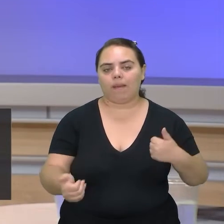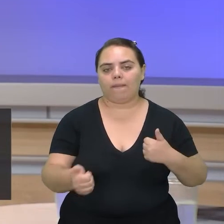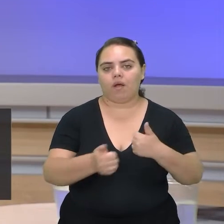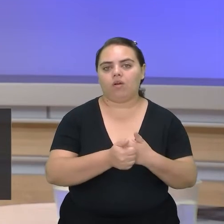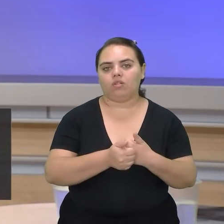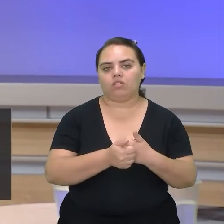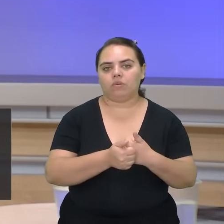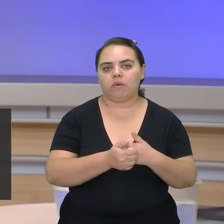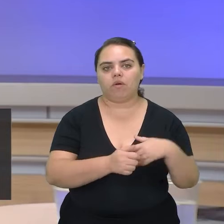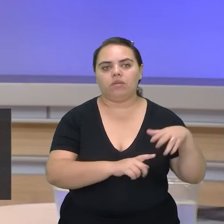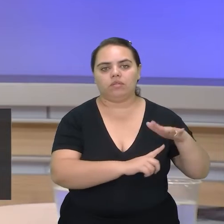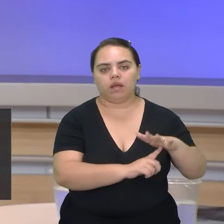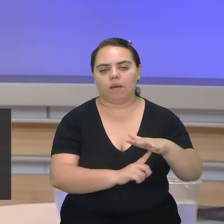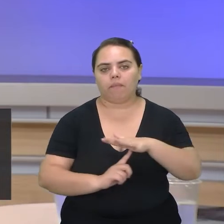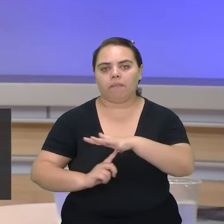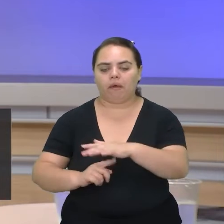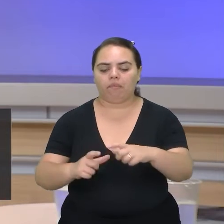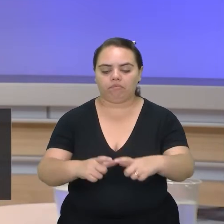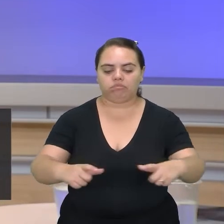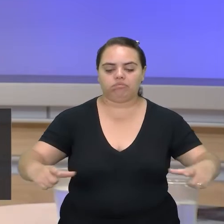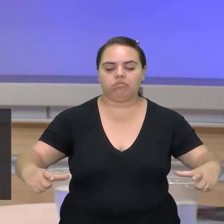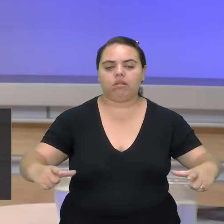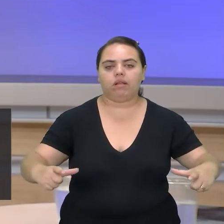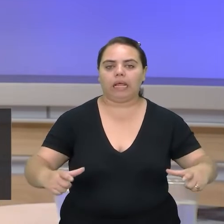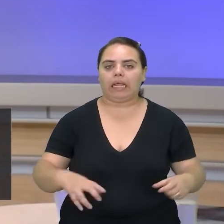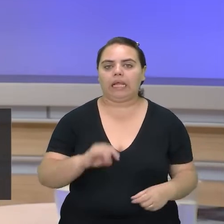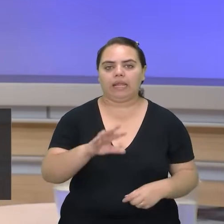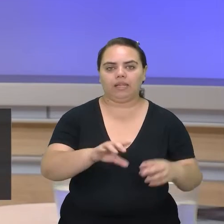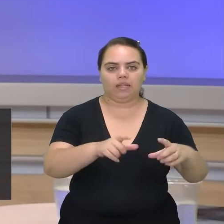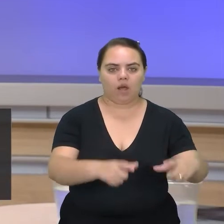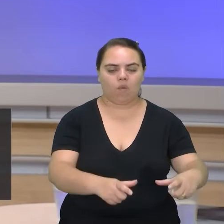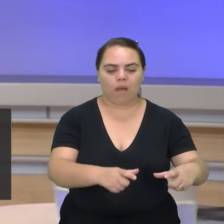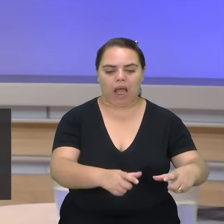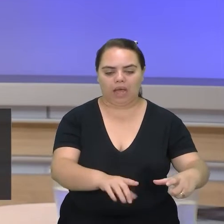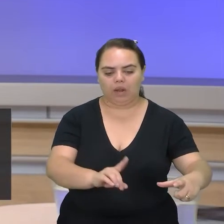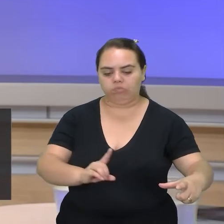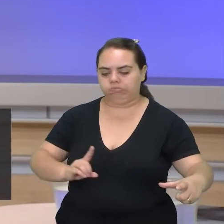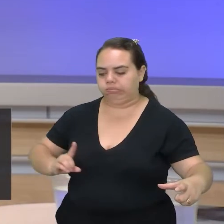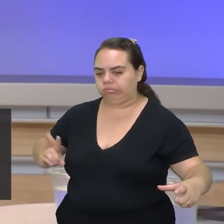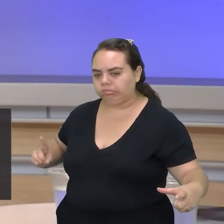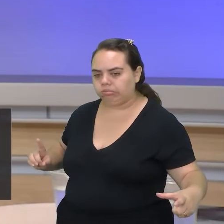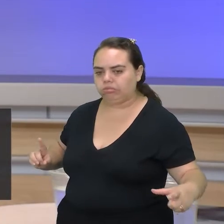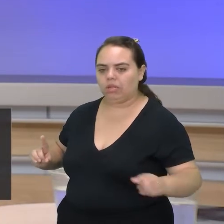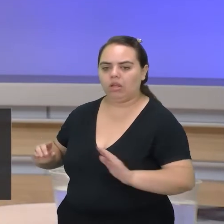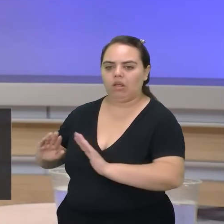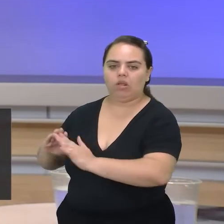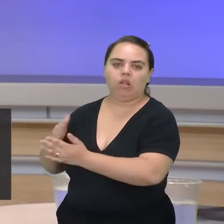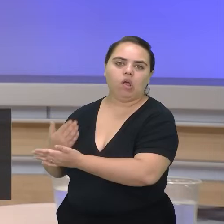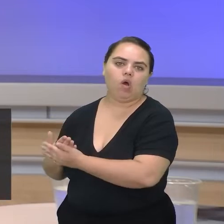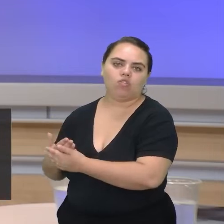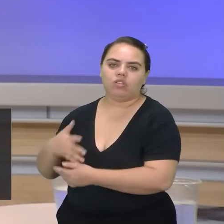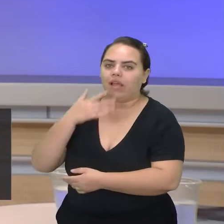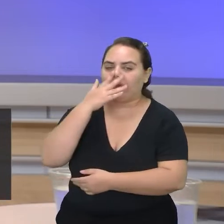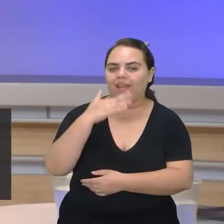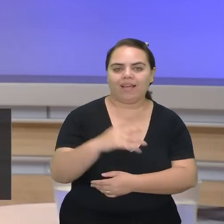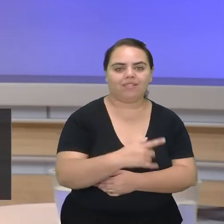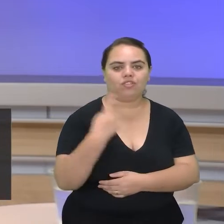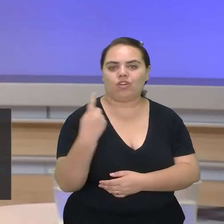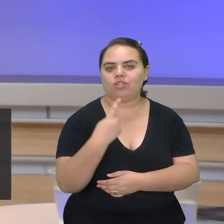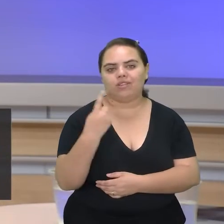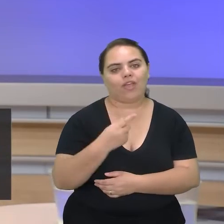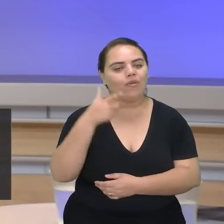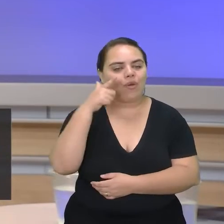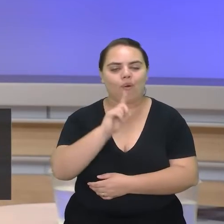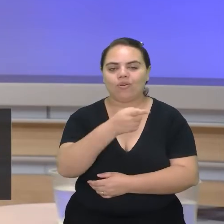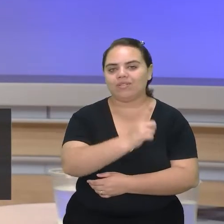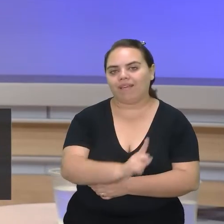ao pátio, próximas à quadra, não áreas completamente isoladas, que a criança só vai conseguir ir se o professor estiver junto durante a aula, ou a